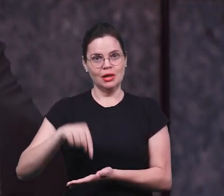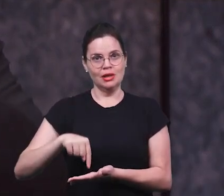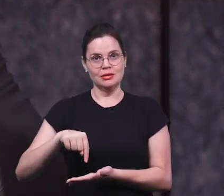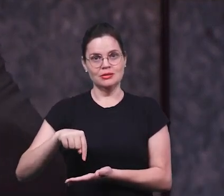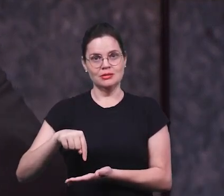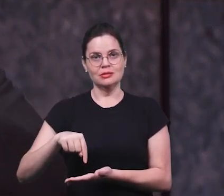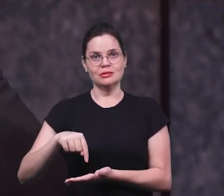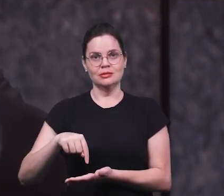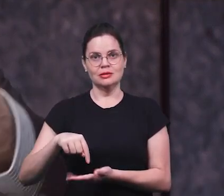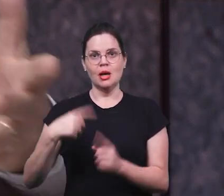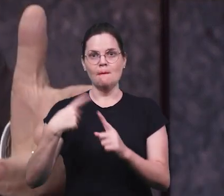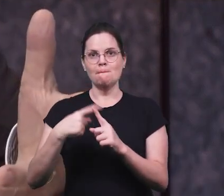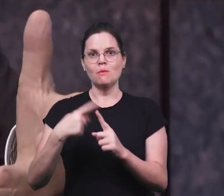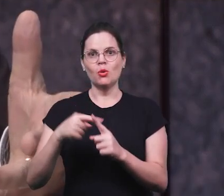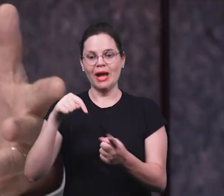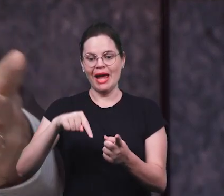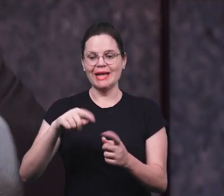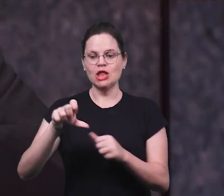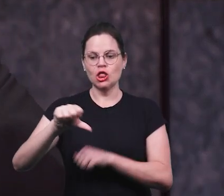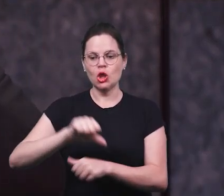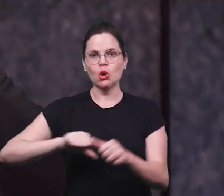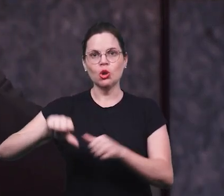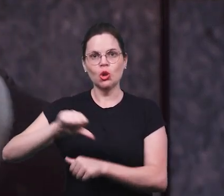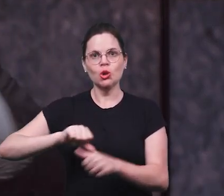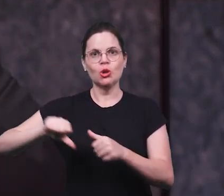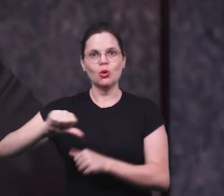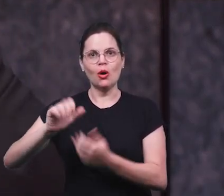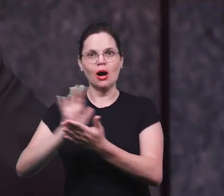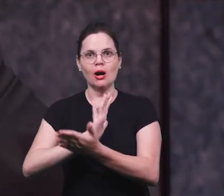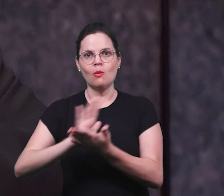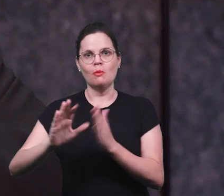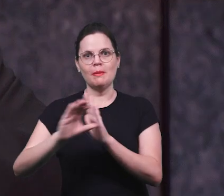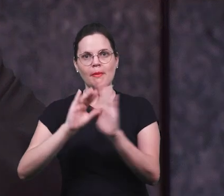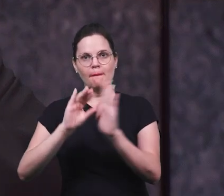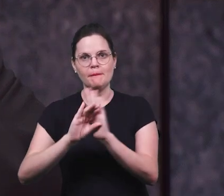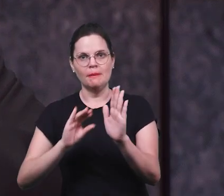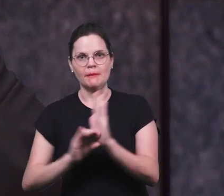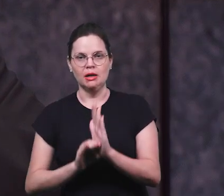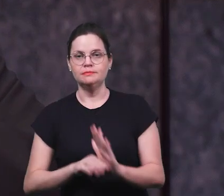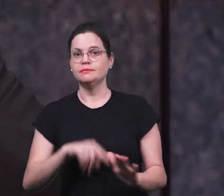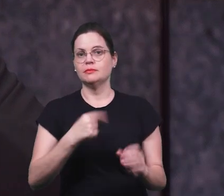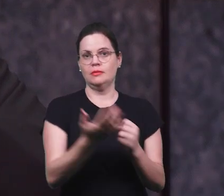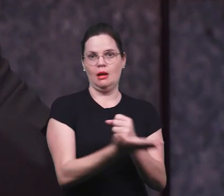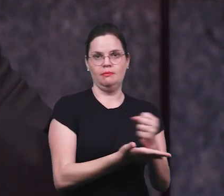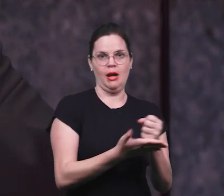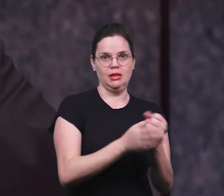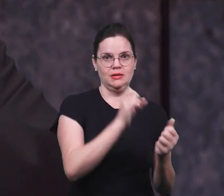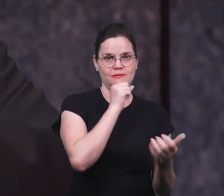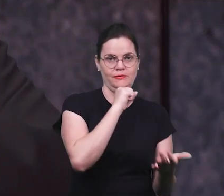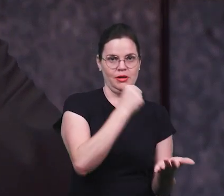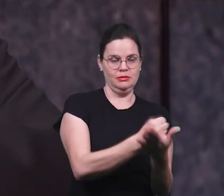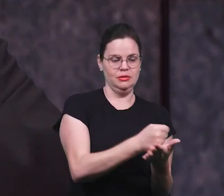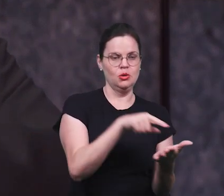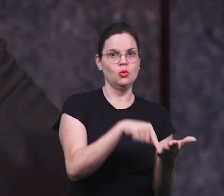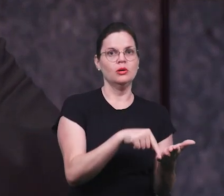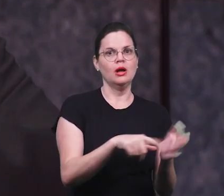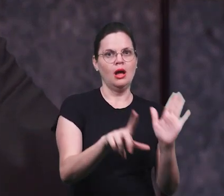reviu as condições. Então, qual era a base do Velho Testamento? Aquele que guardar a